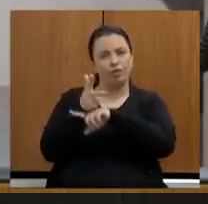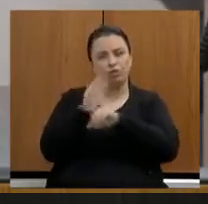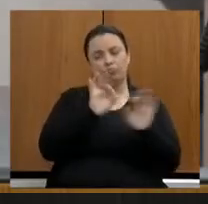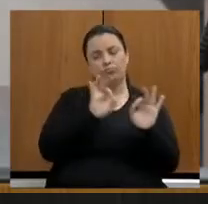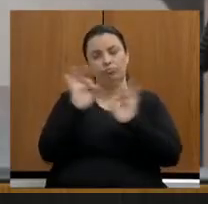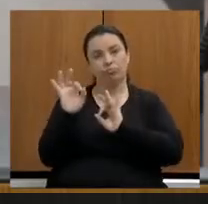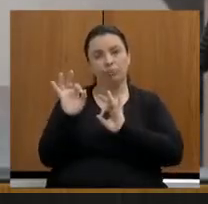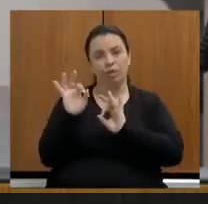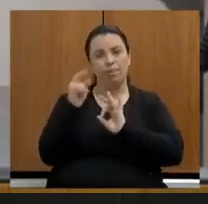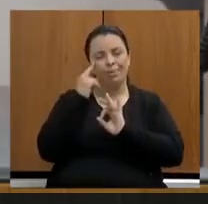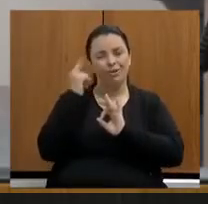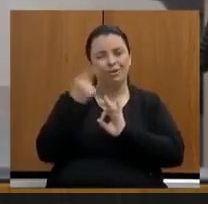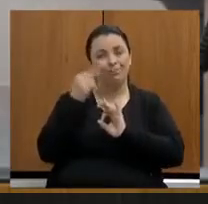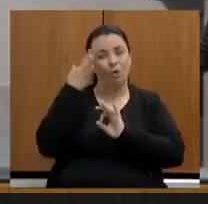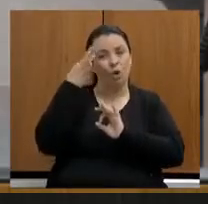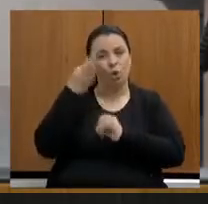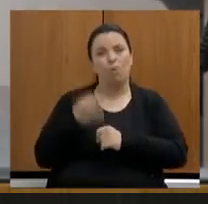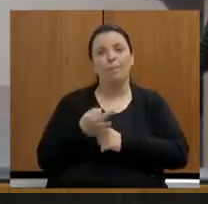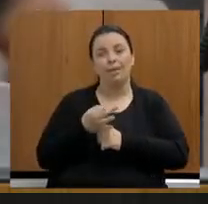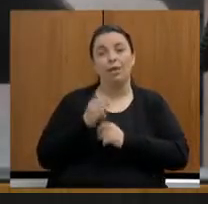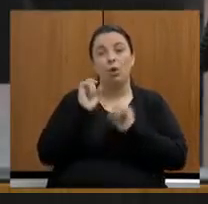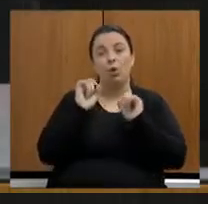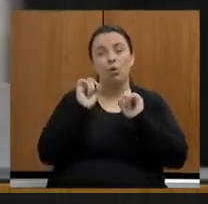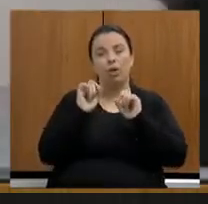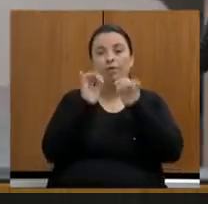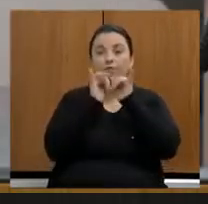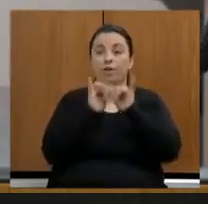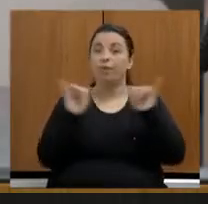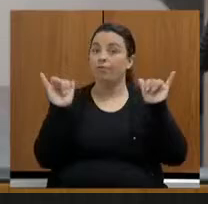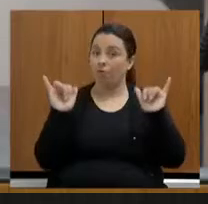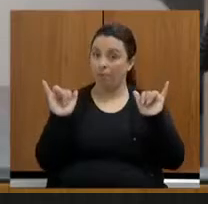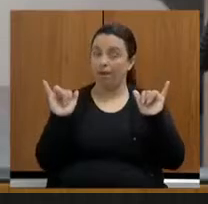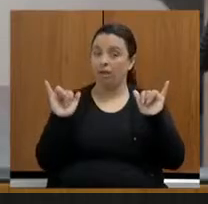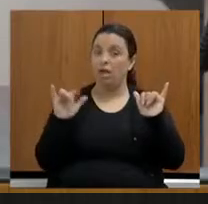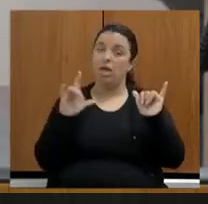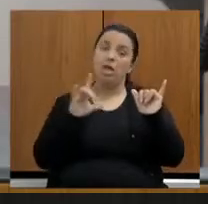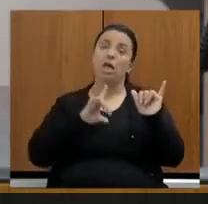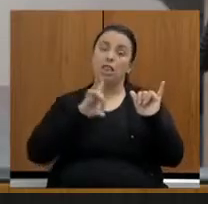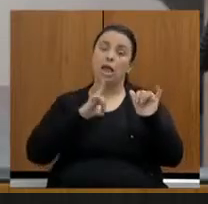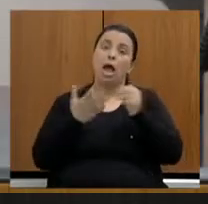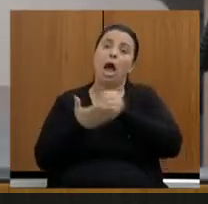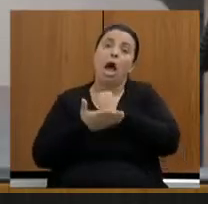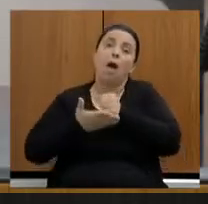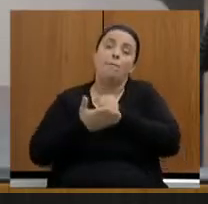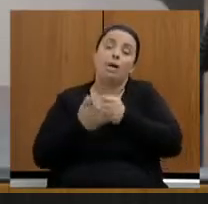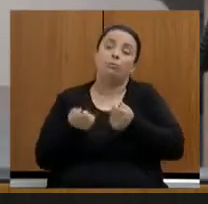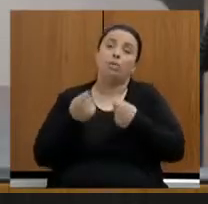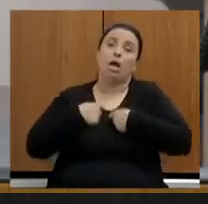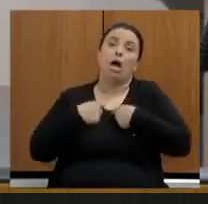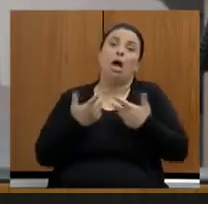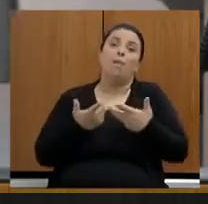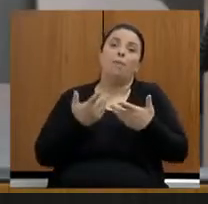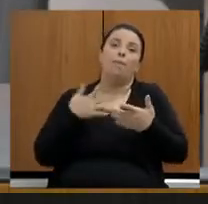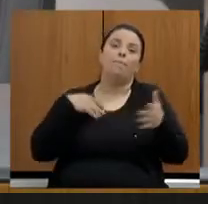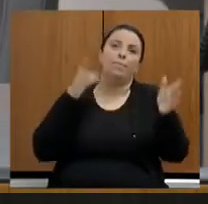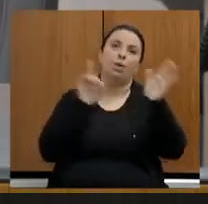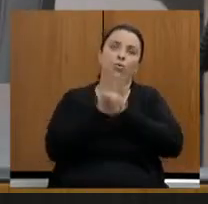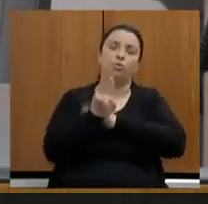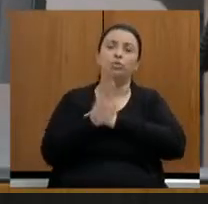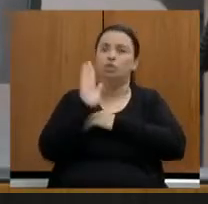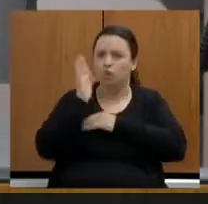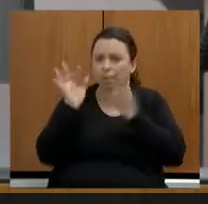dimensão completa do que foi anunciado e portanto vai embasar minha pergunta e tá pronto